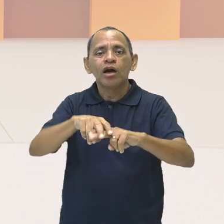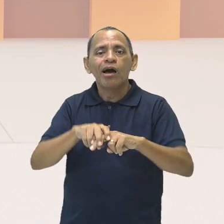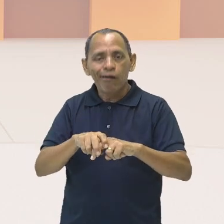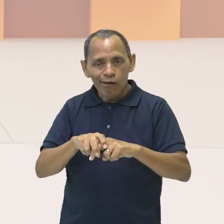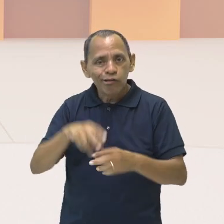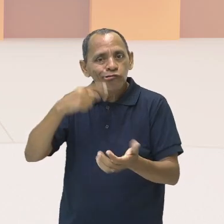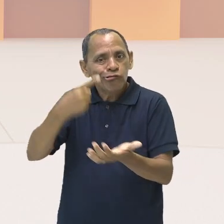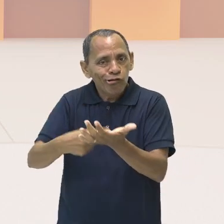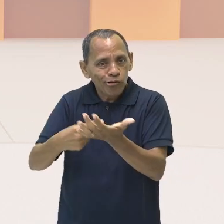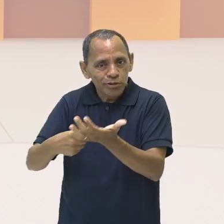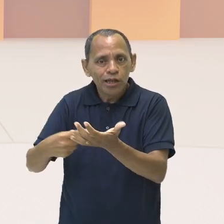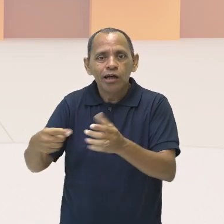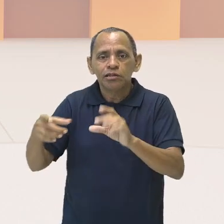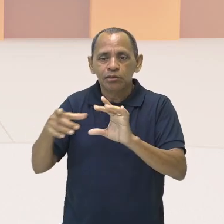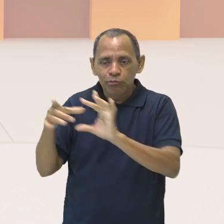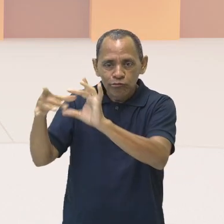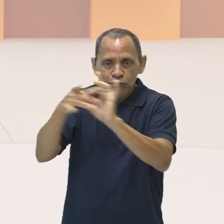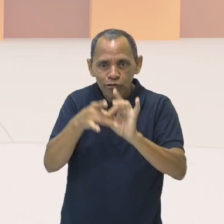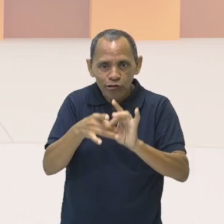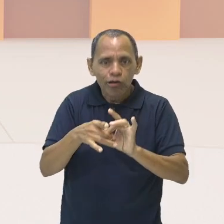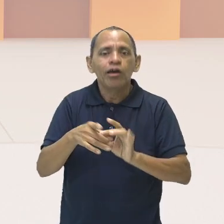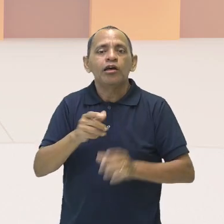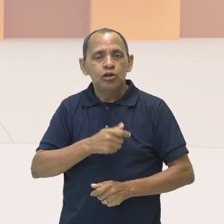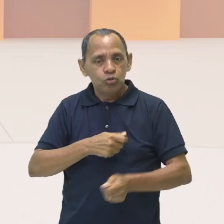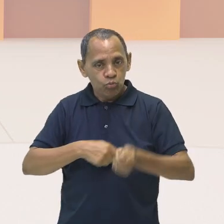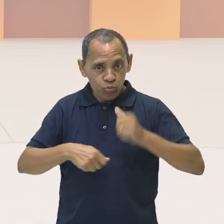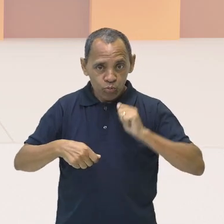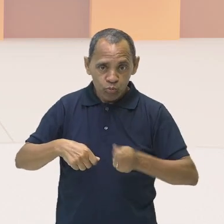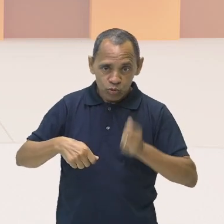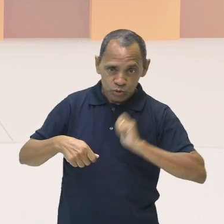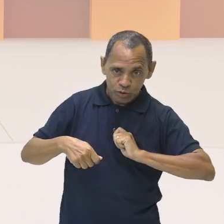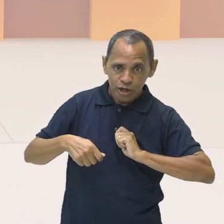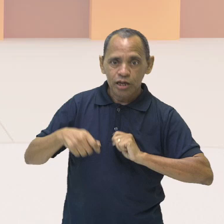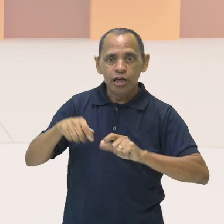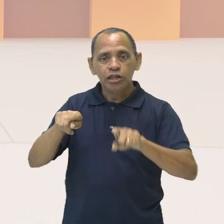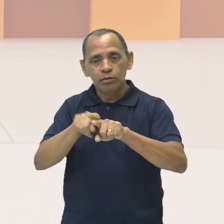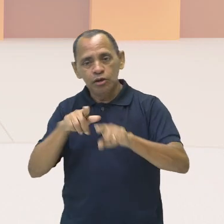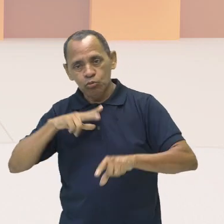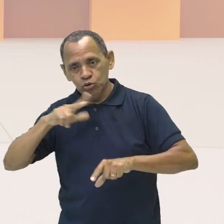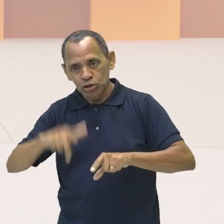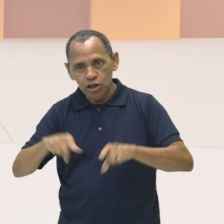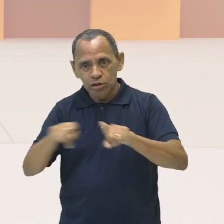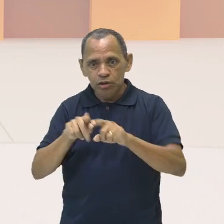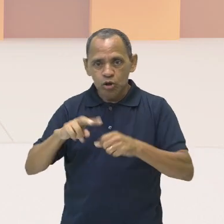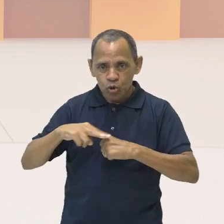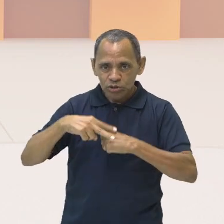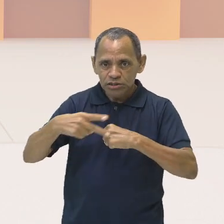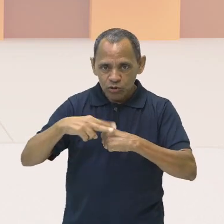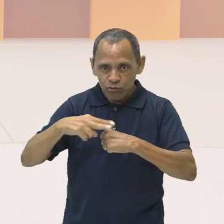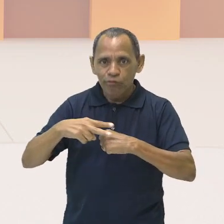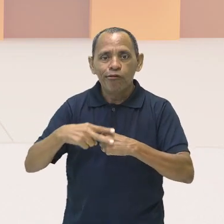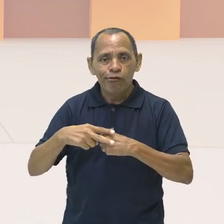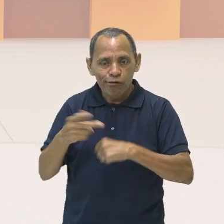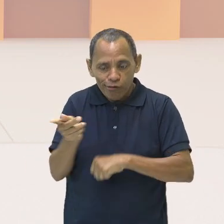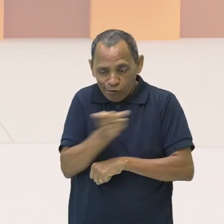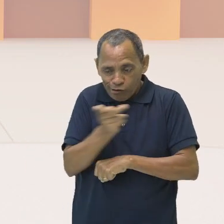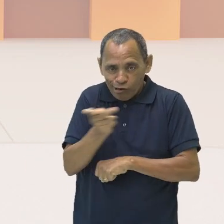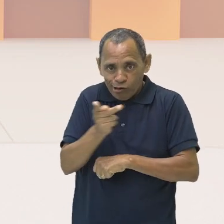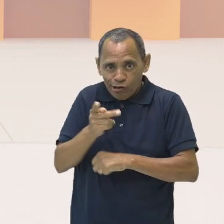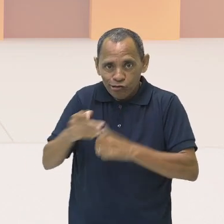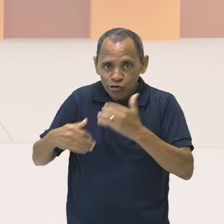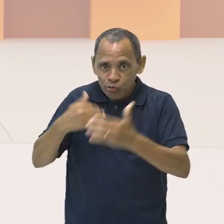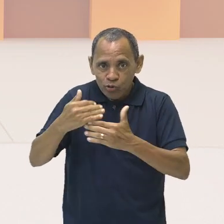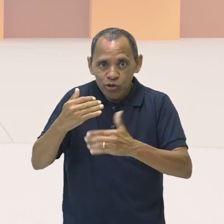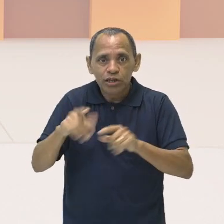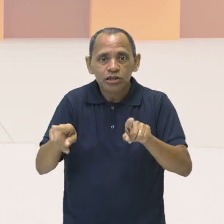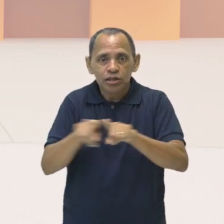todo esse contexto internacional e as consequências da União Ibérica, já que esse aqui é o